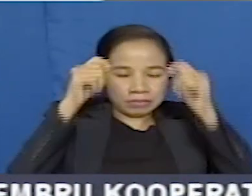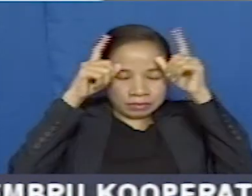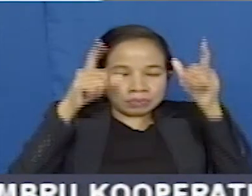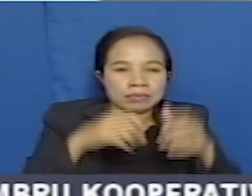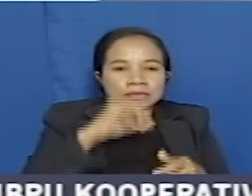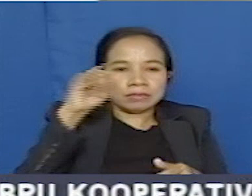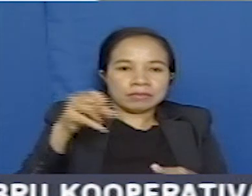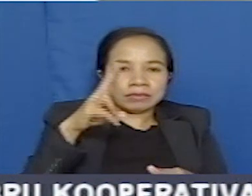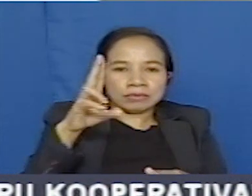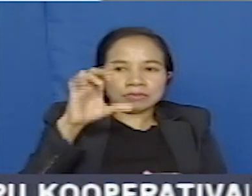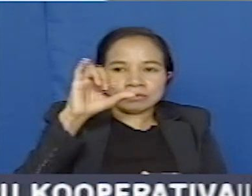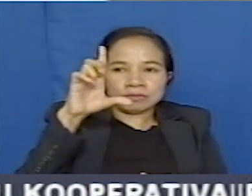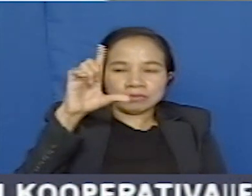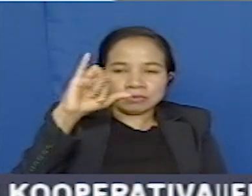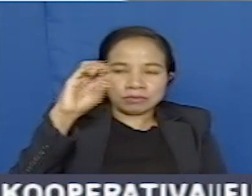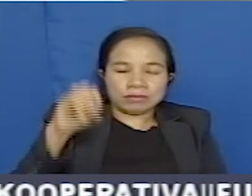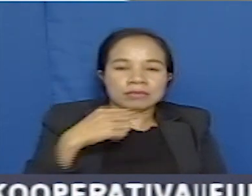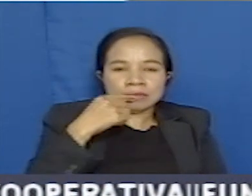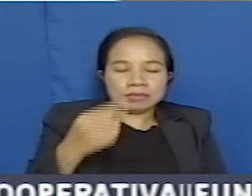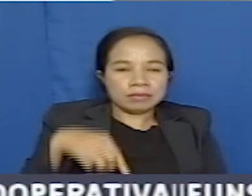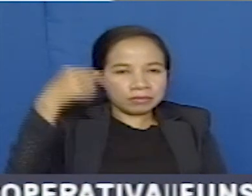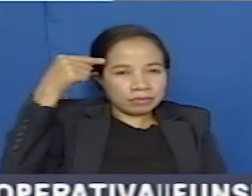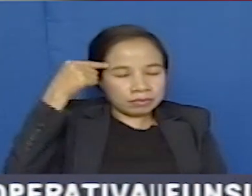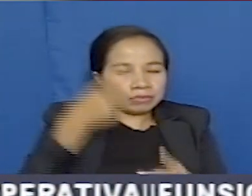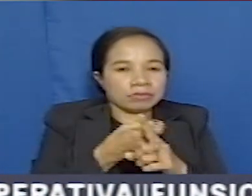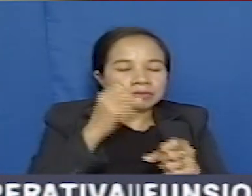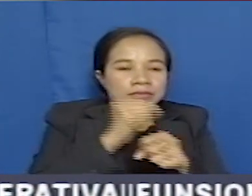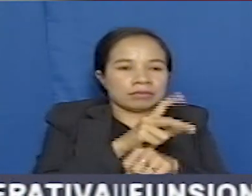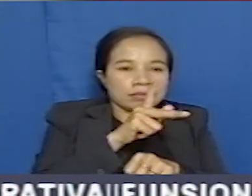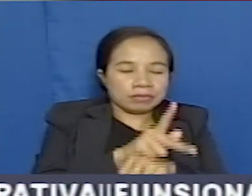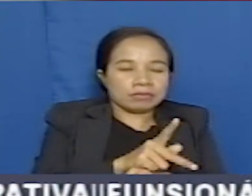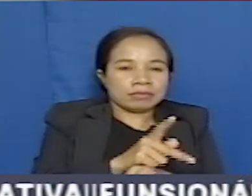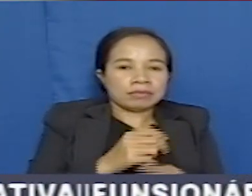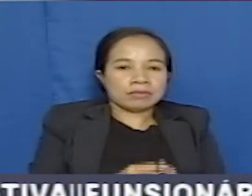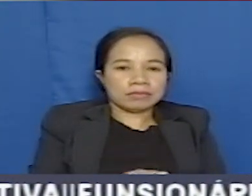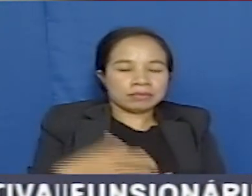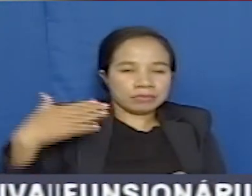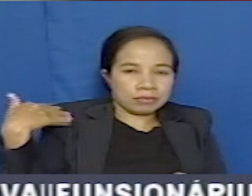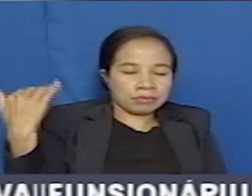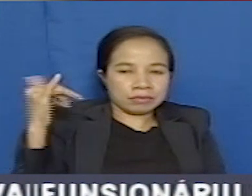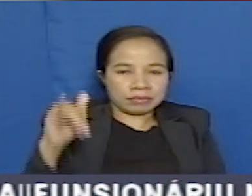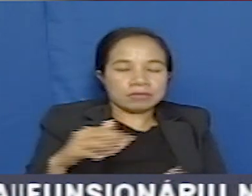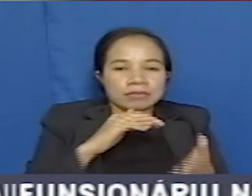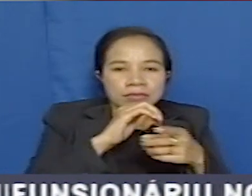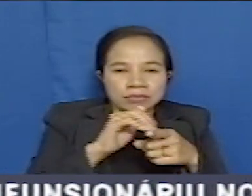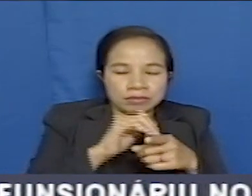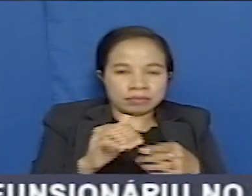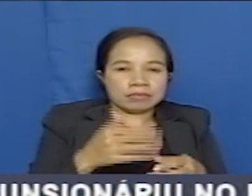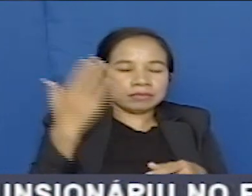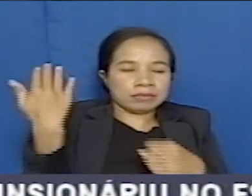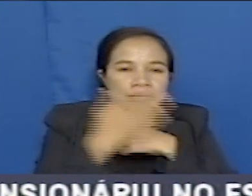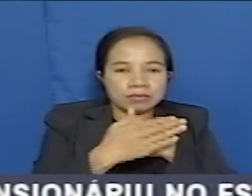Júlio Fernandes, fundamenta, durante o governo de Rússia e Sefope, Haruka Jovencira batuí formação com a marinheiro e